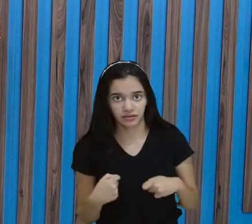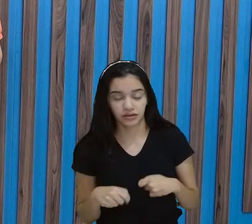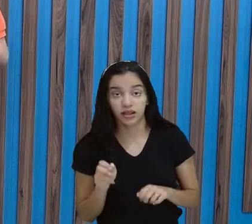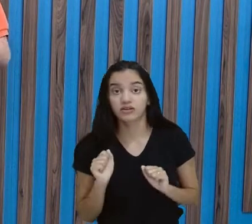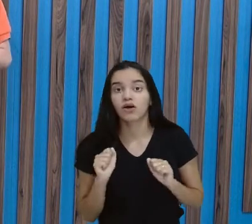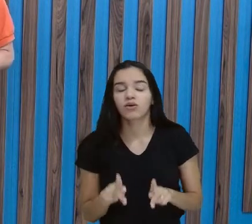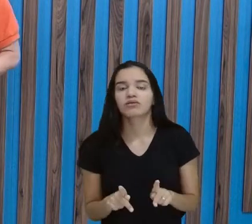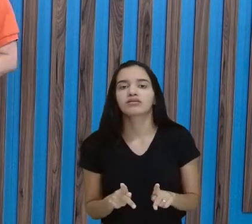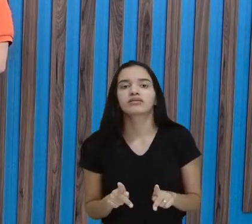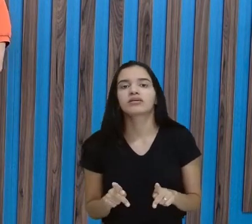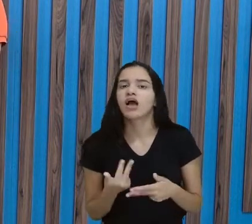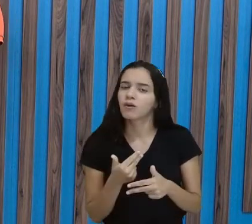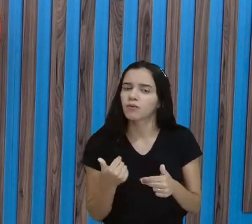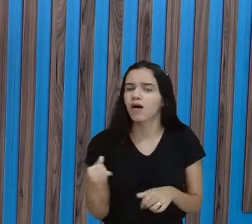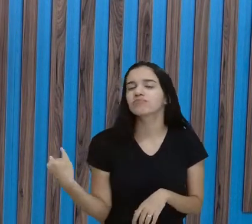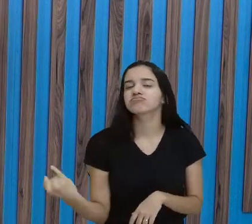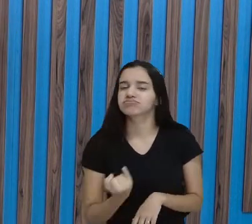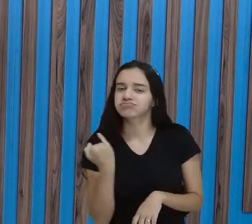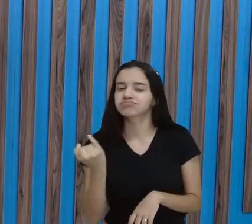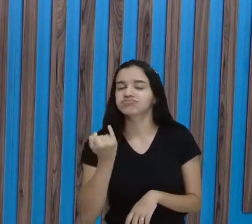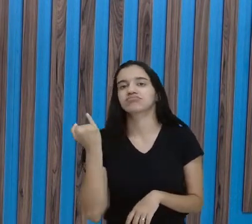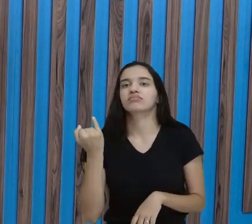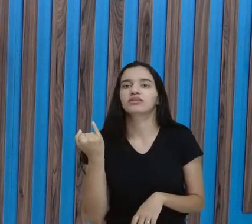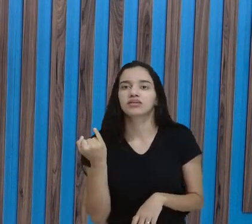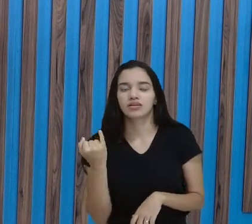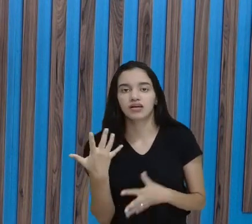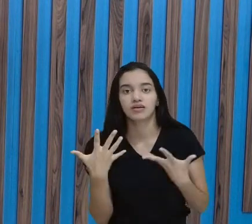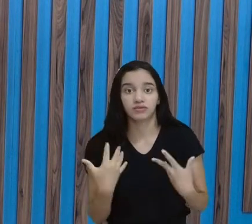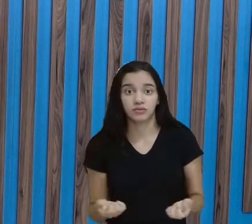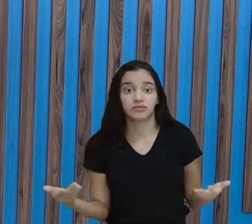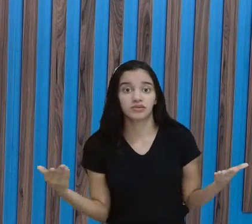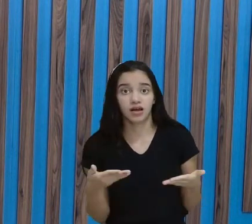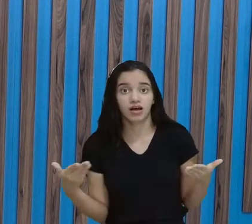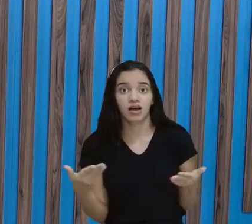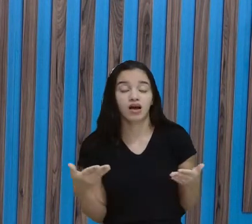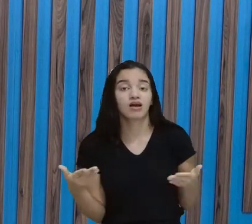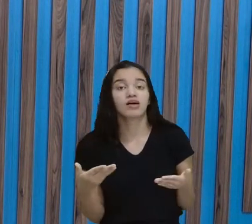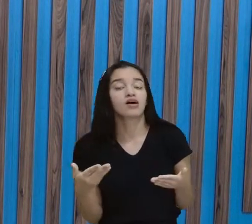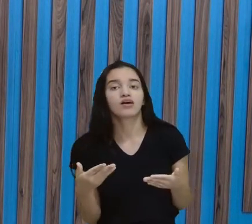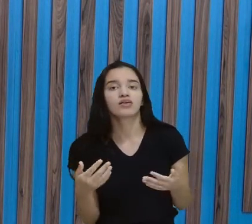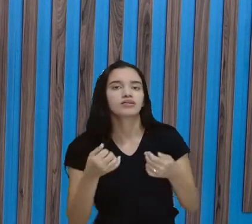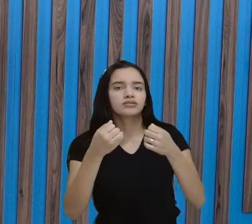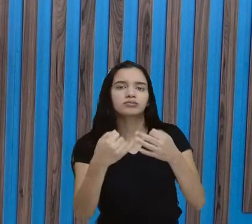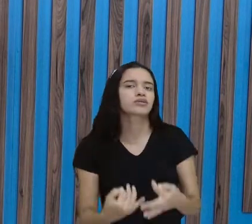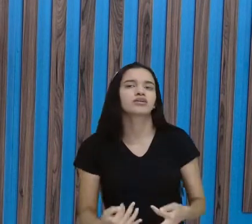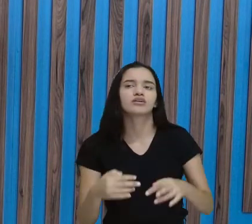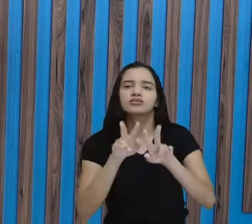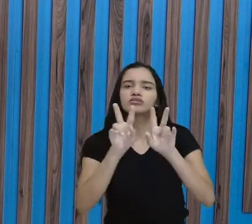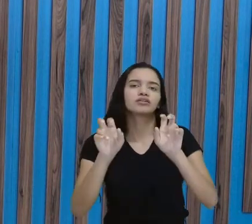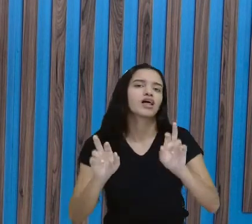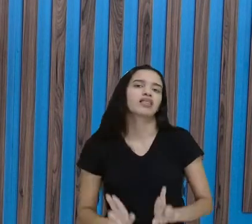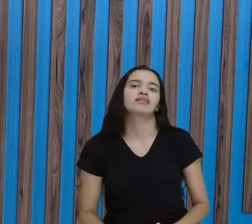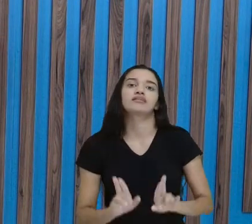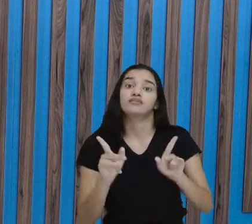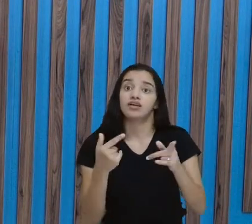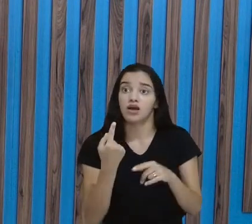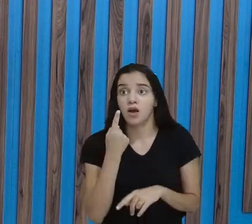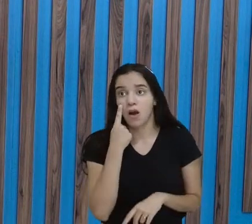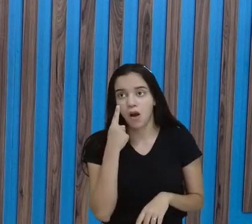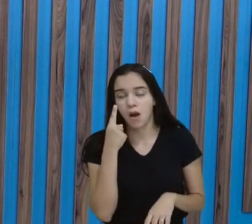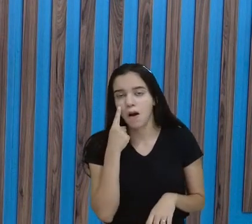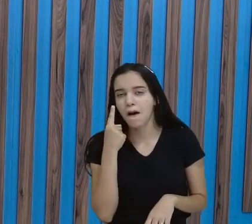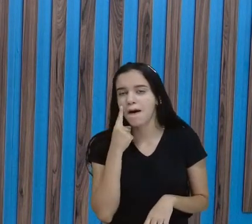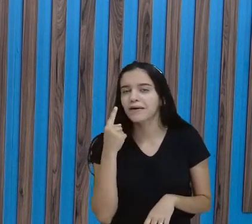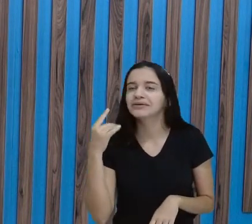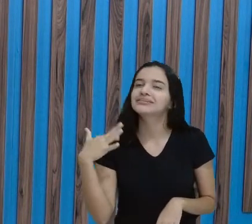tá? Isso é uma coisa bem importante. Vamos falar então sobre um pouco sobre essa diferença. Olha que